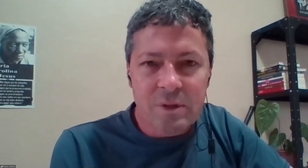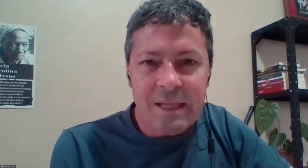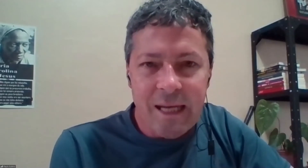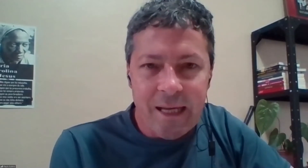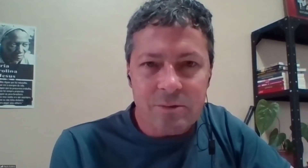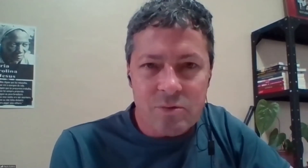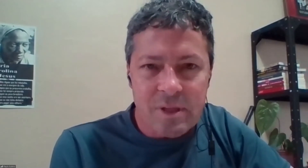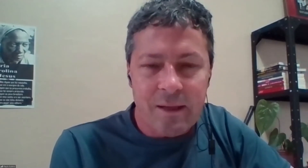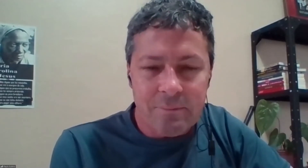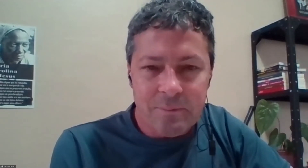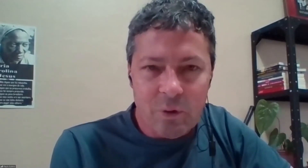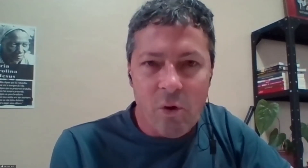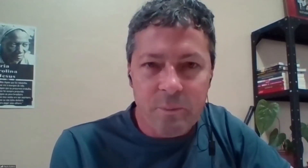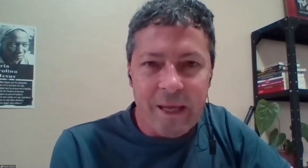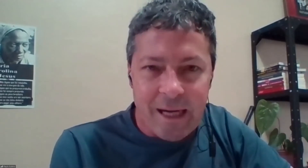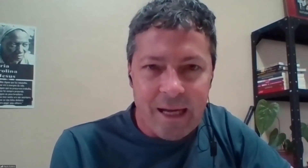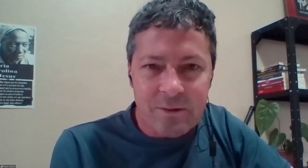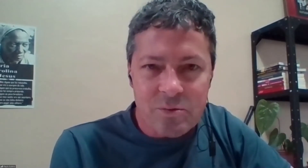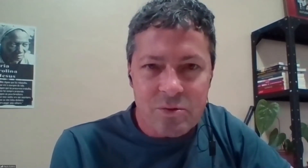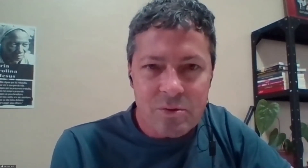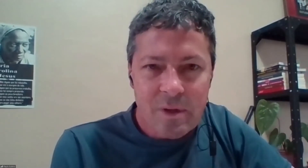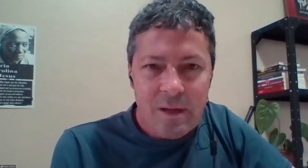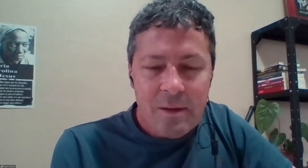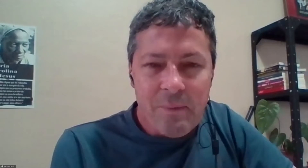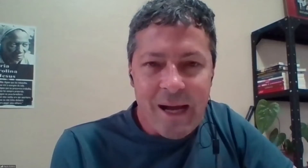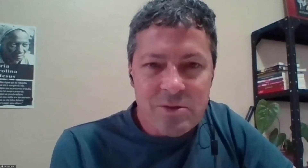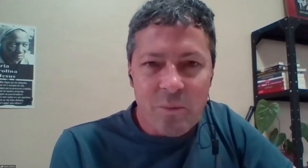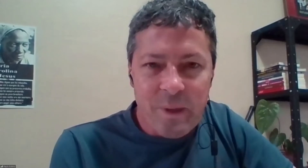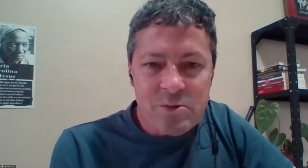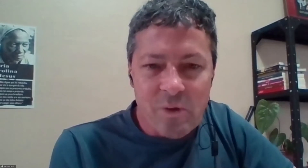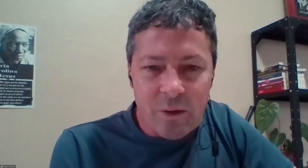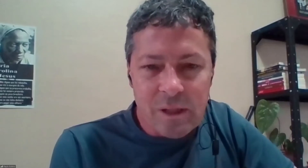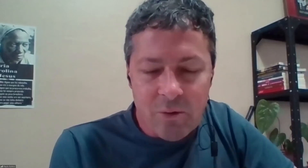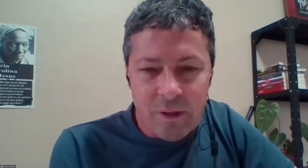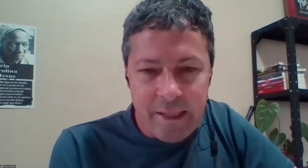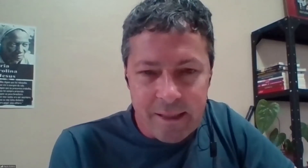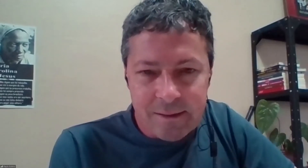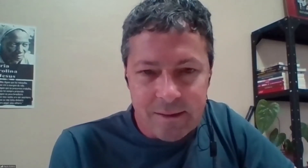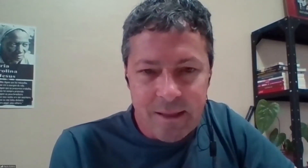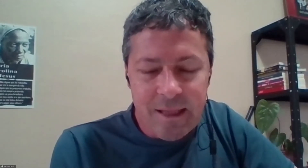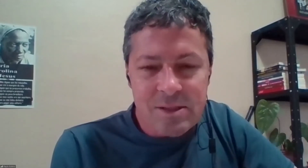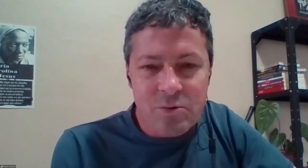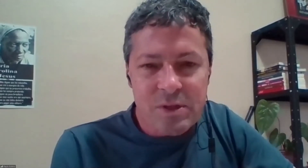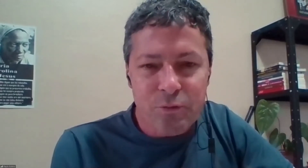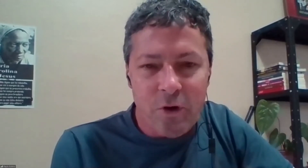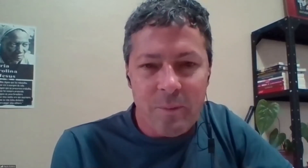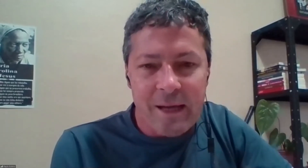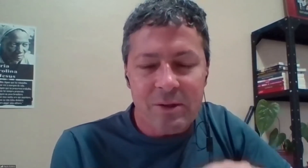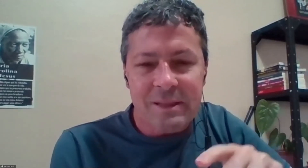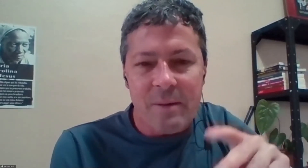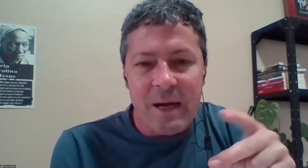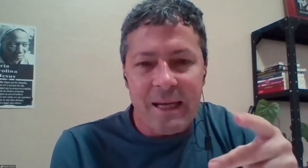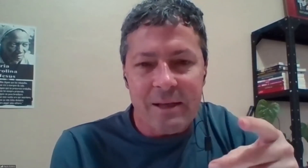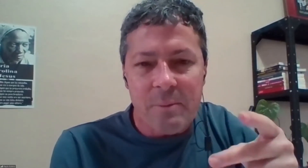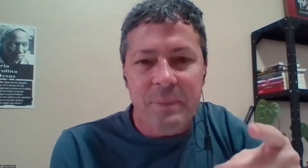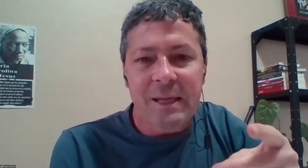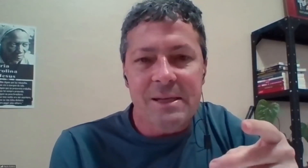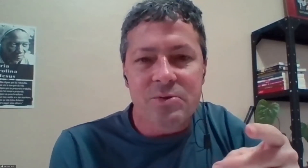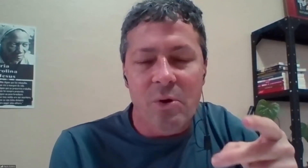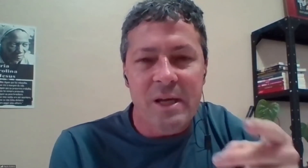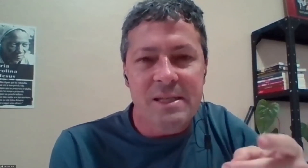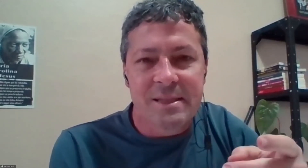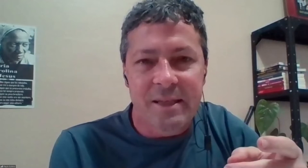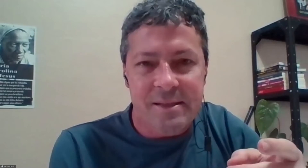28 diretos, né, cooperados, mais o pessoal da coleta. Eles nos informaram que trabalharam